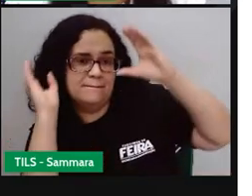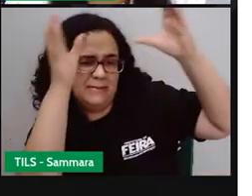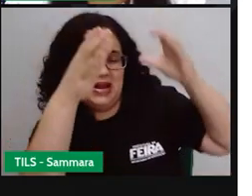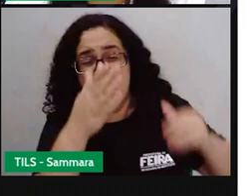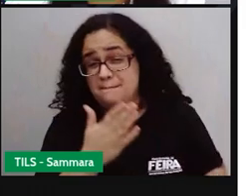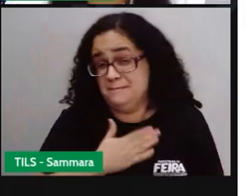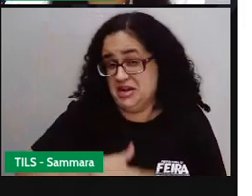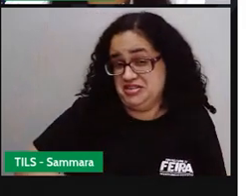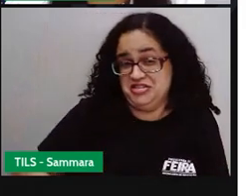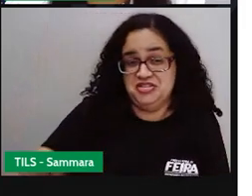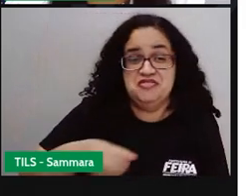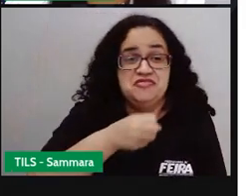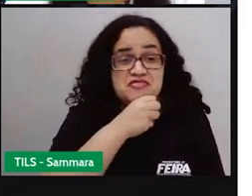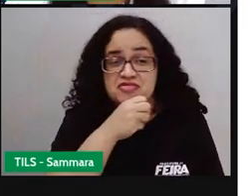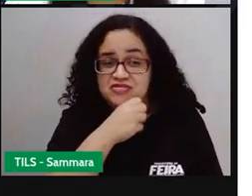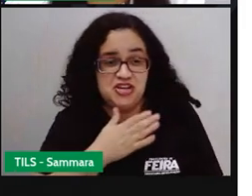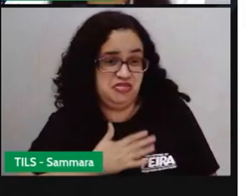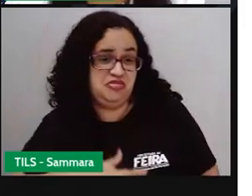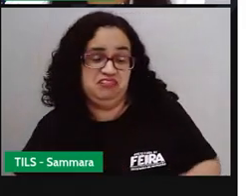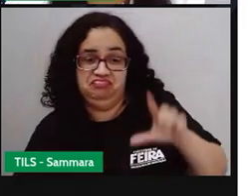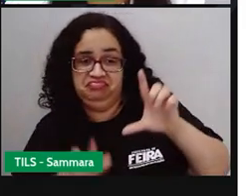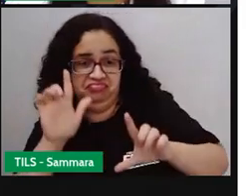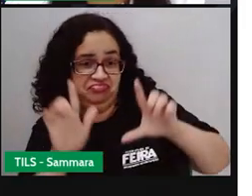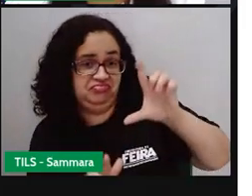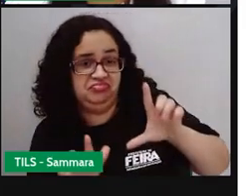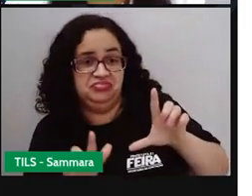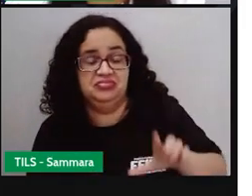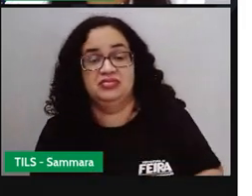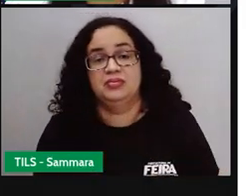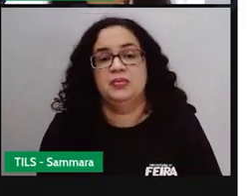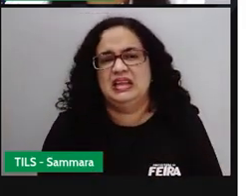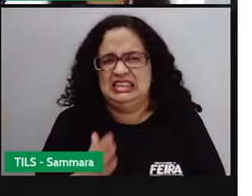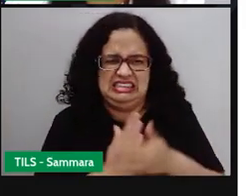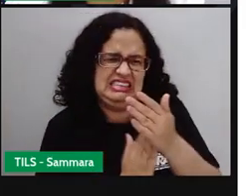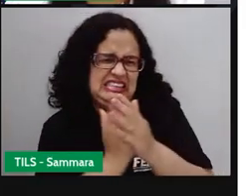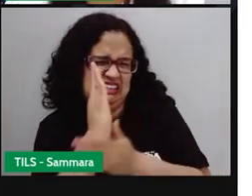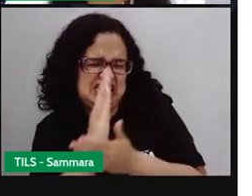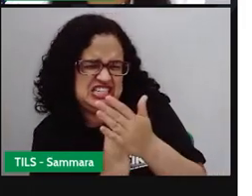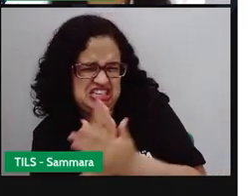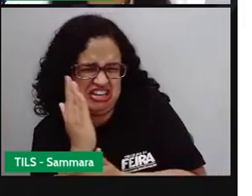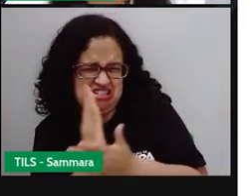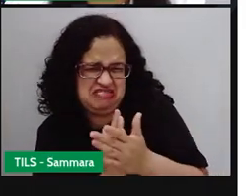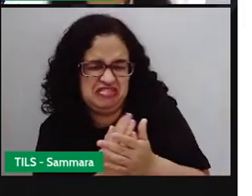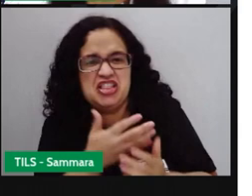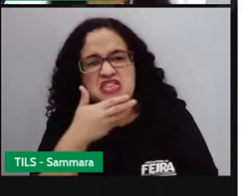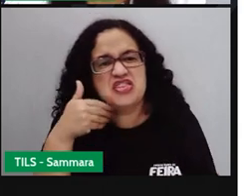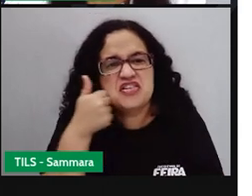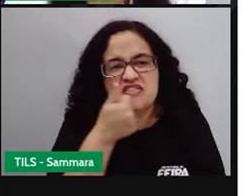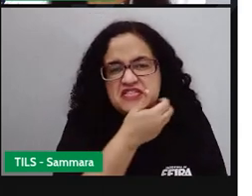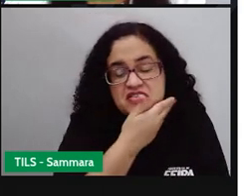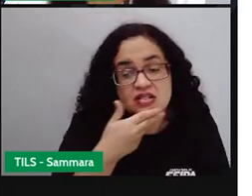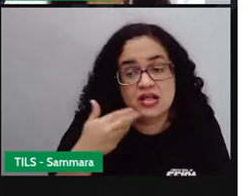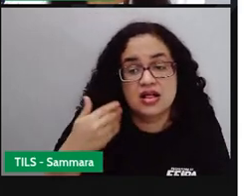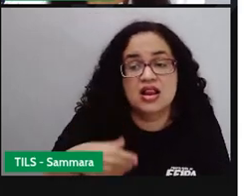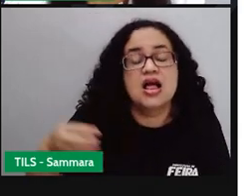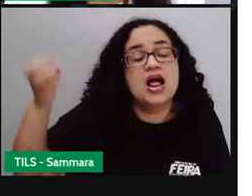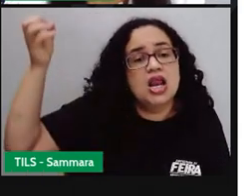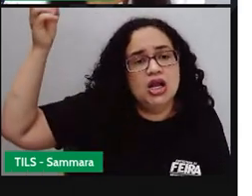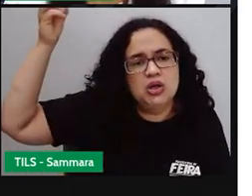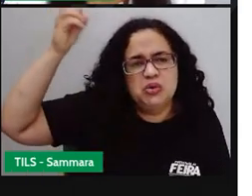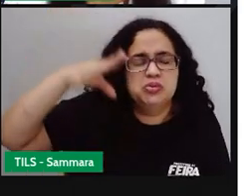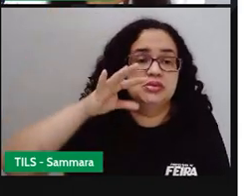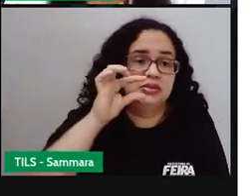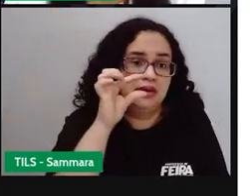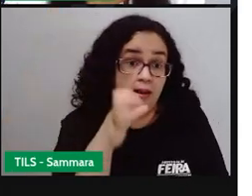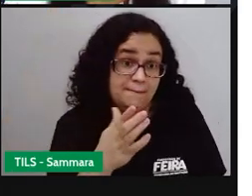mas tinha horror a novelas e programas de auditório. Era chato de matar. A luz era muito pouca,